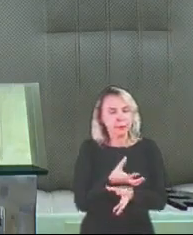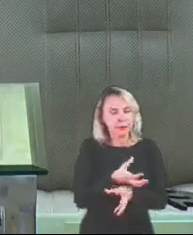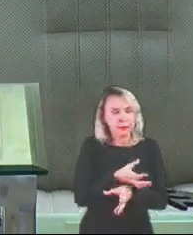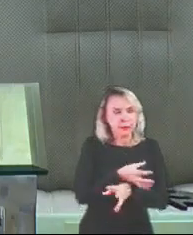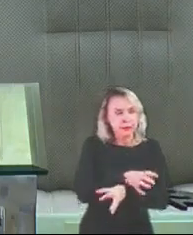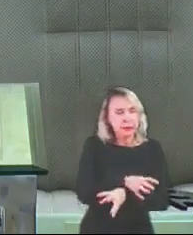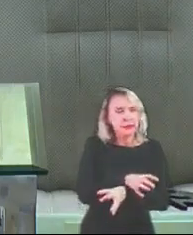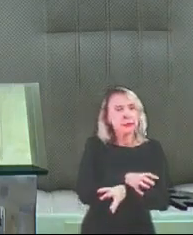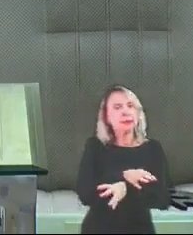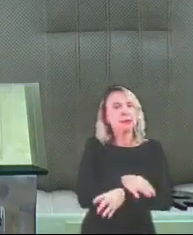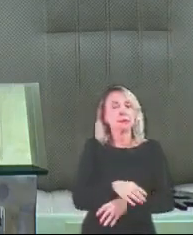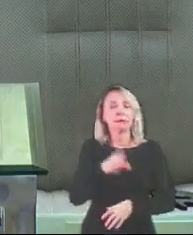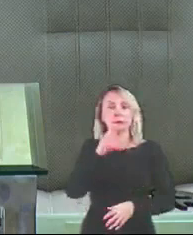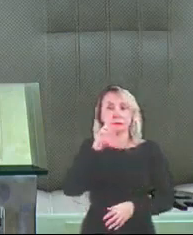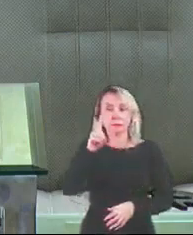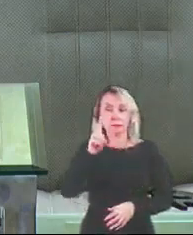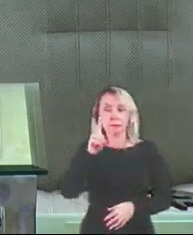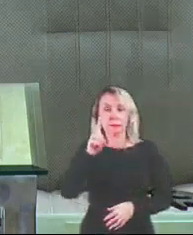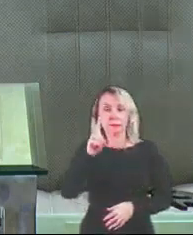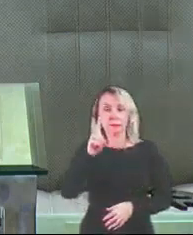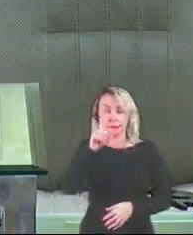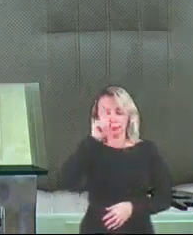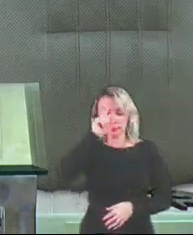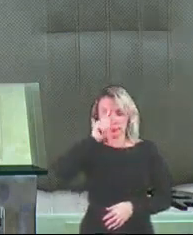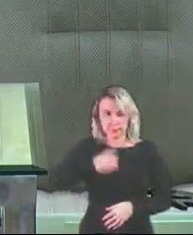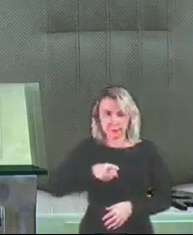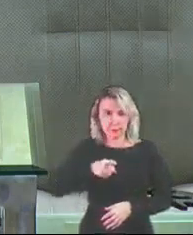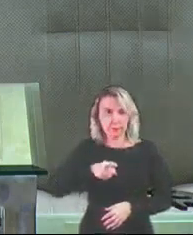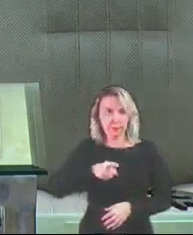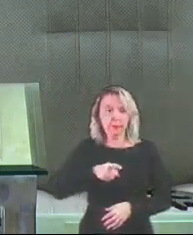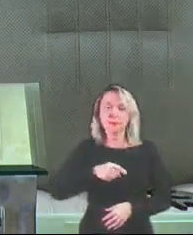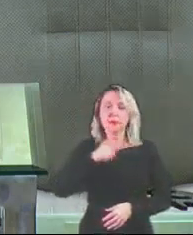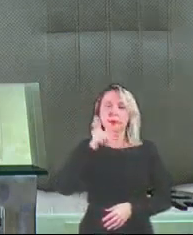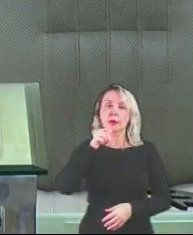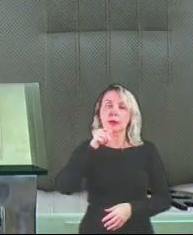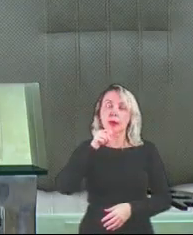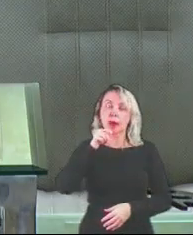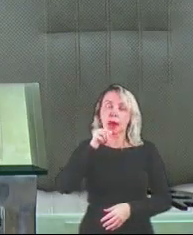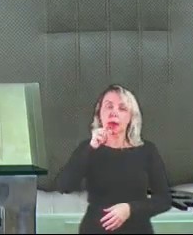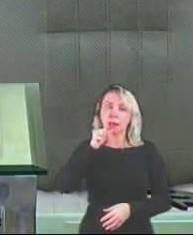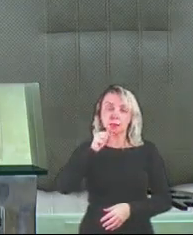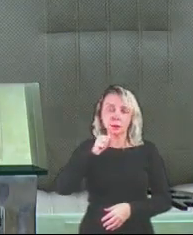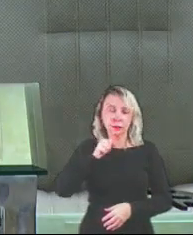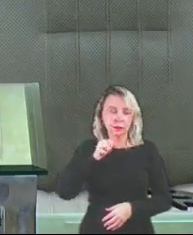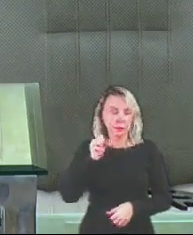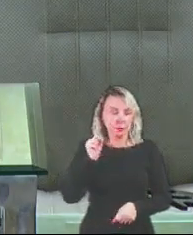Deus mandou que as fontes se secassem,